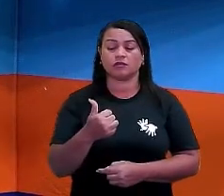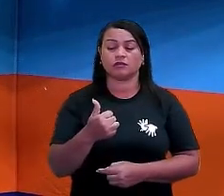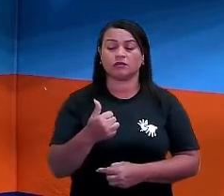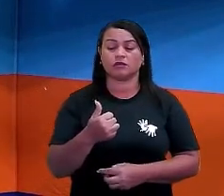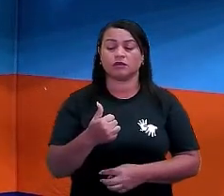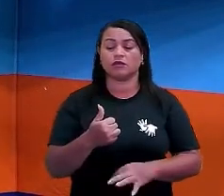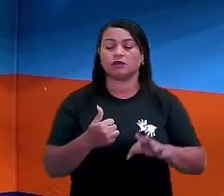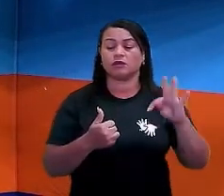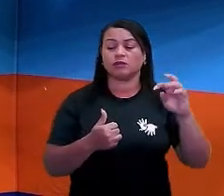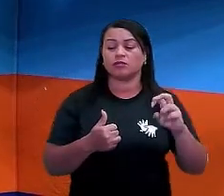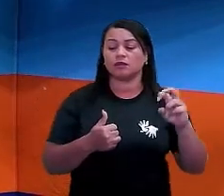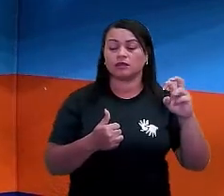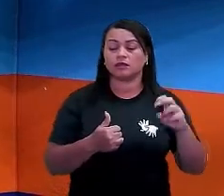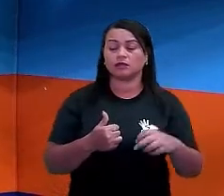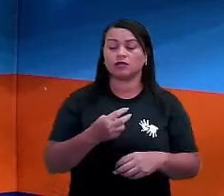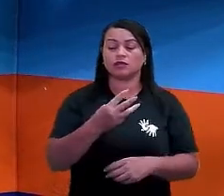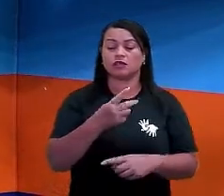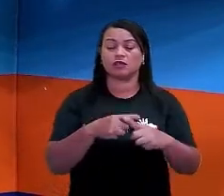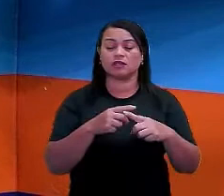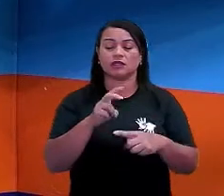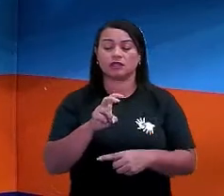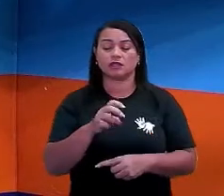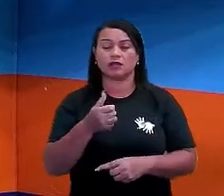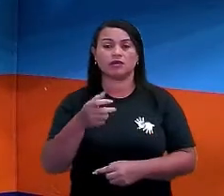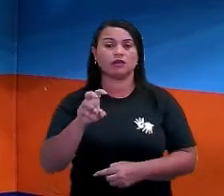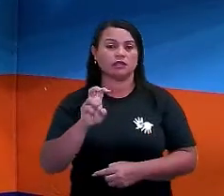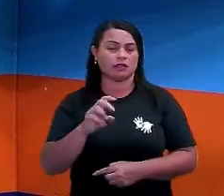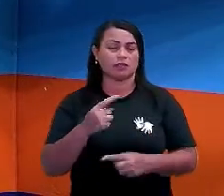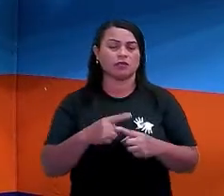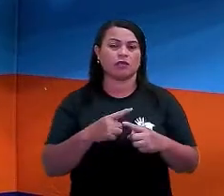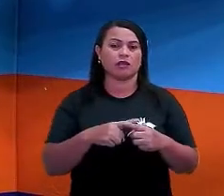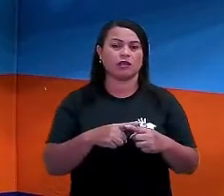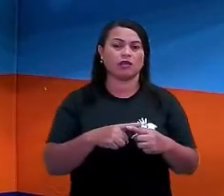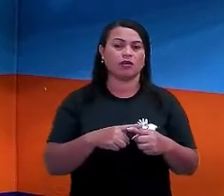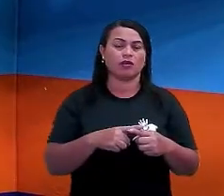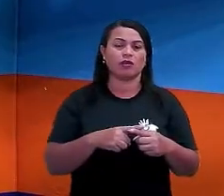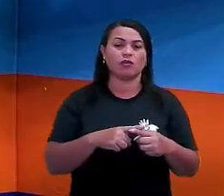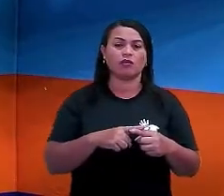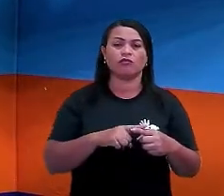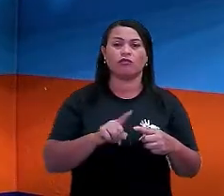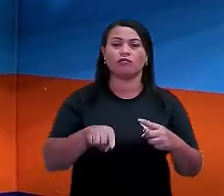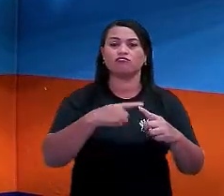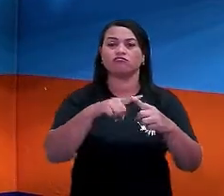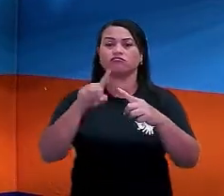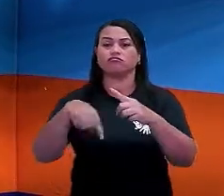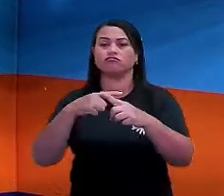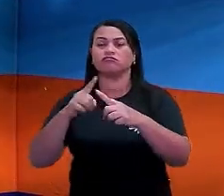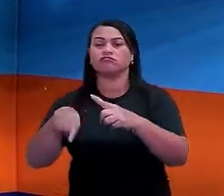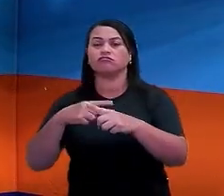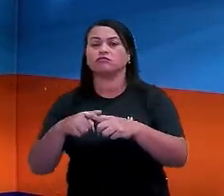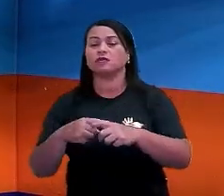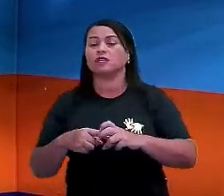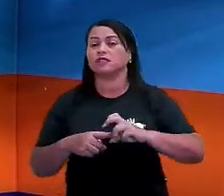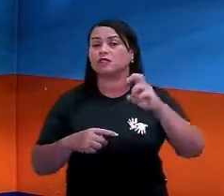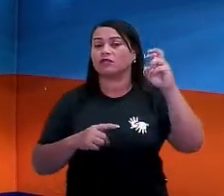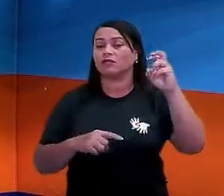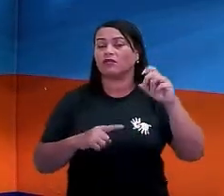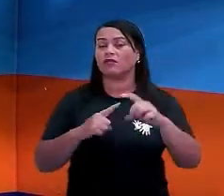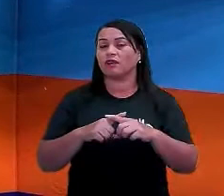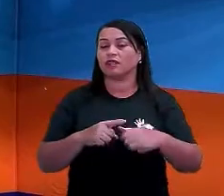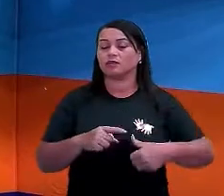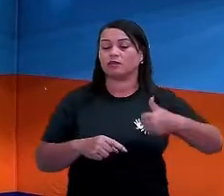5, 3 vezes 5, 15, porque eu vou multiplicar 5 vezes o primeiro termo. Tá? Então, a gente percebe aí que é